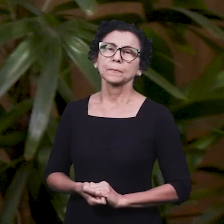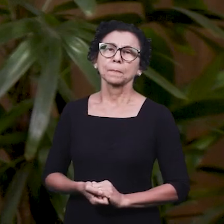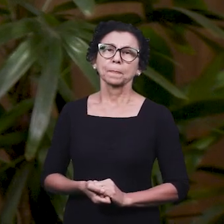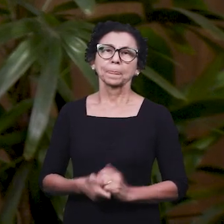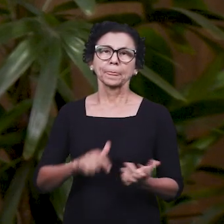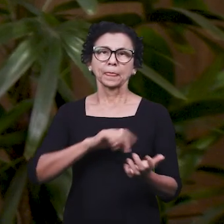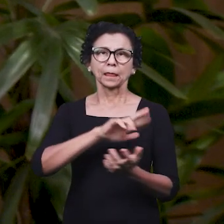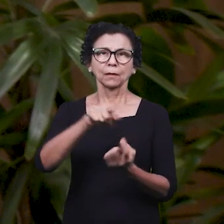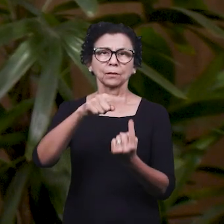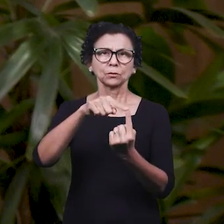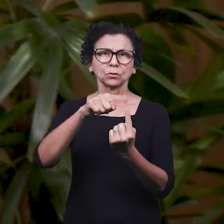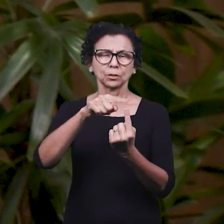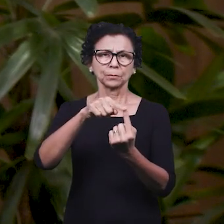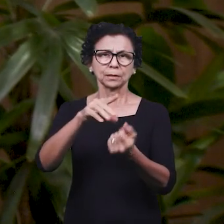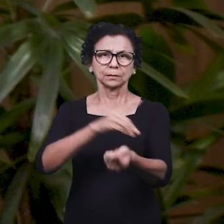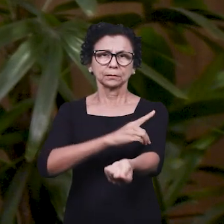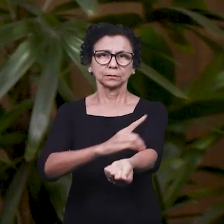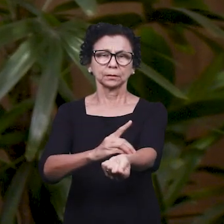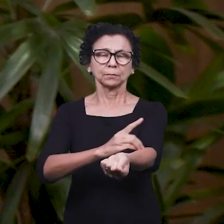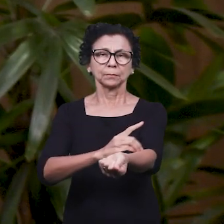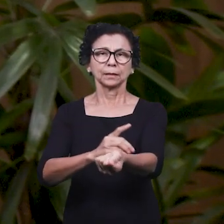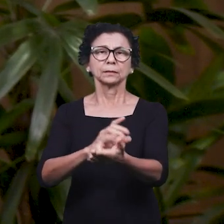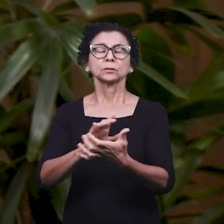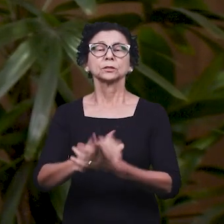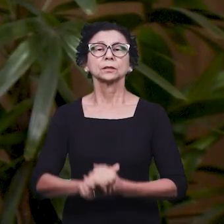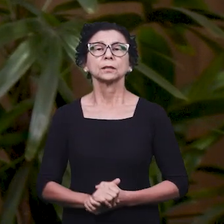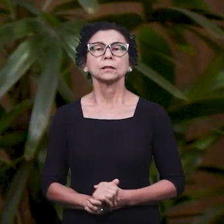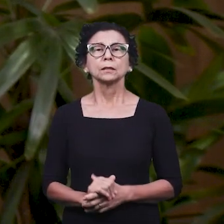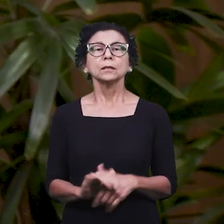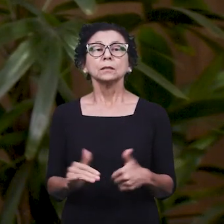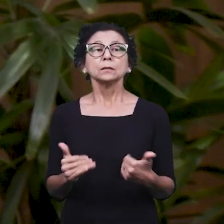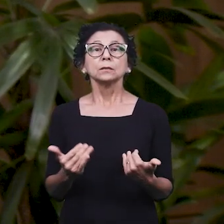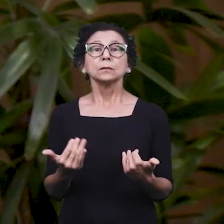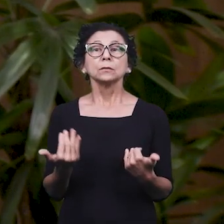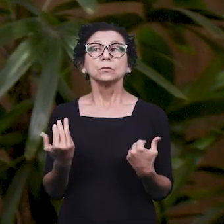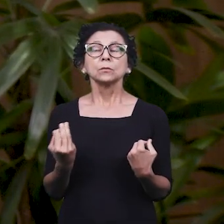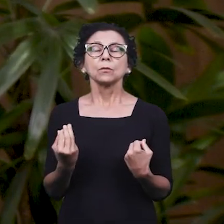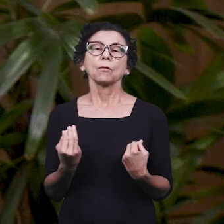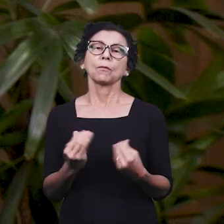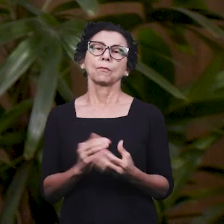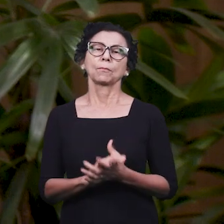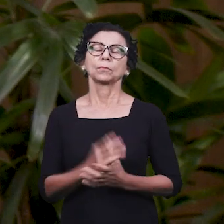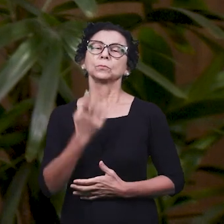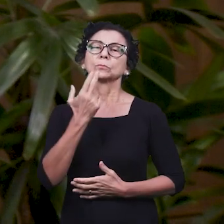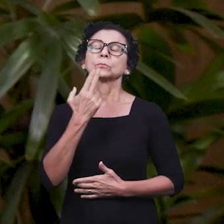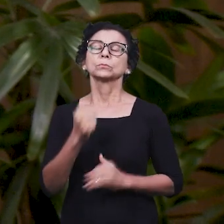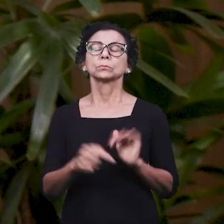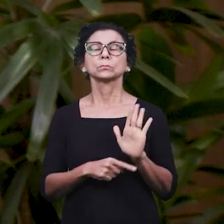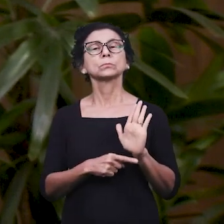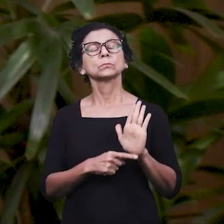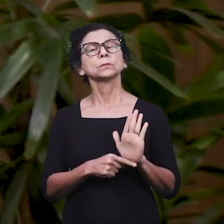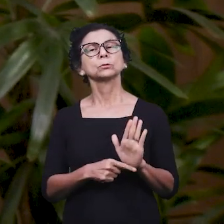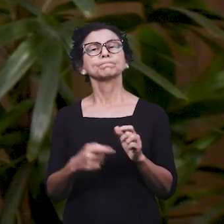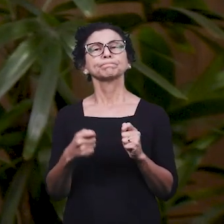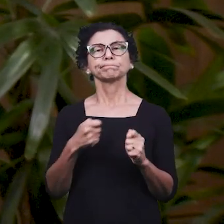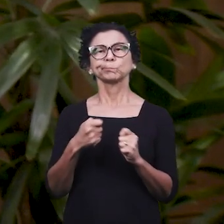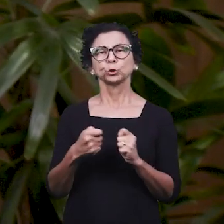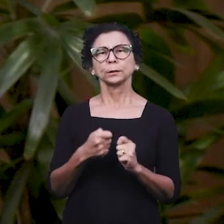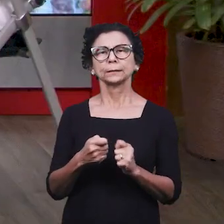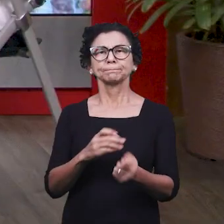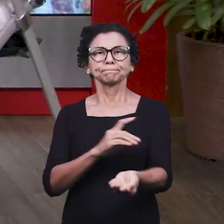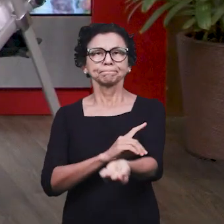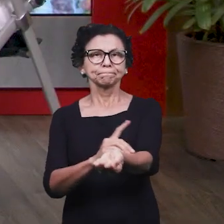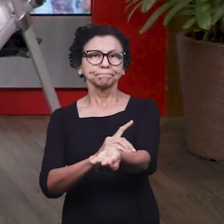de diabetes, e quais são elas, Como que a nutrição pode nos auxiliar nesse controle da